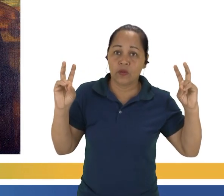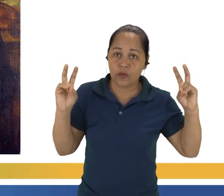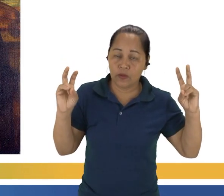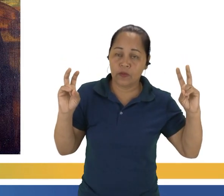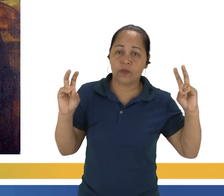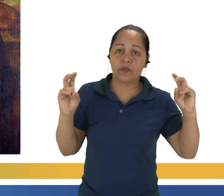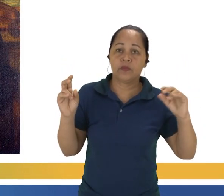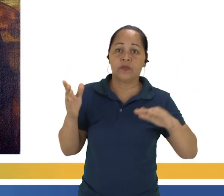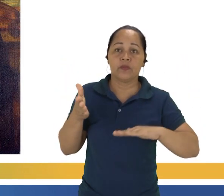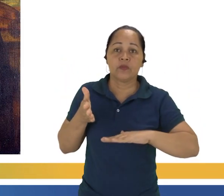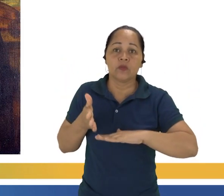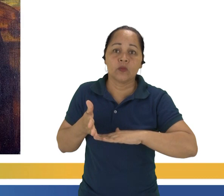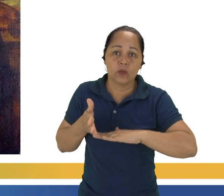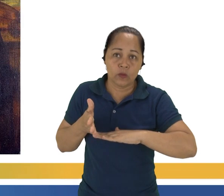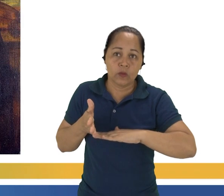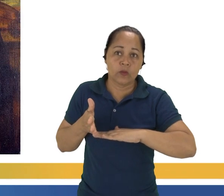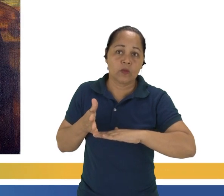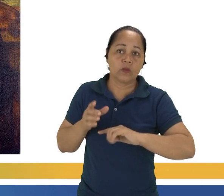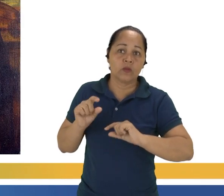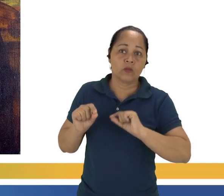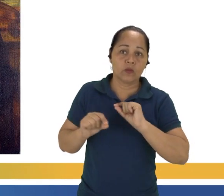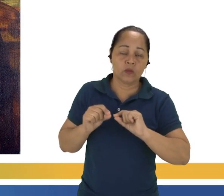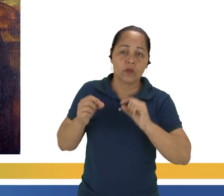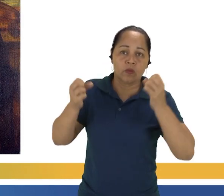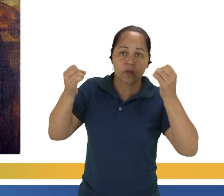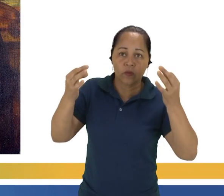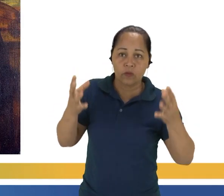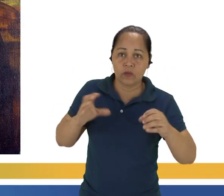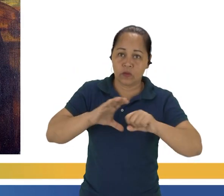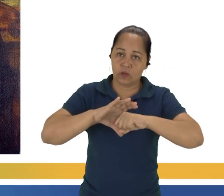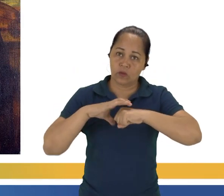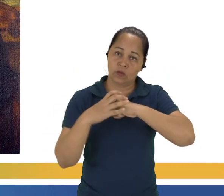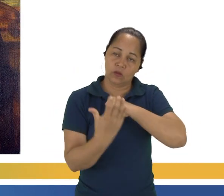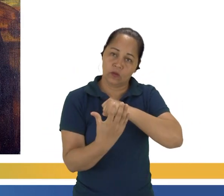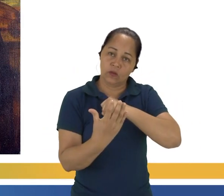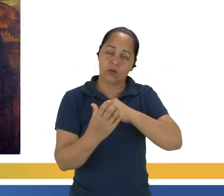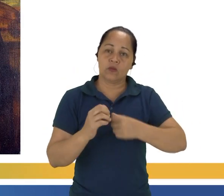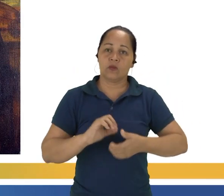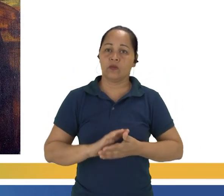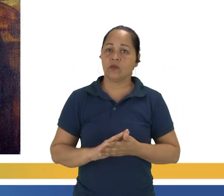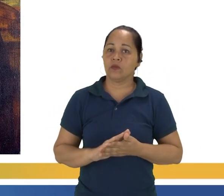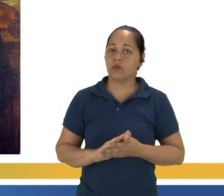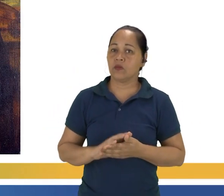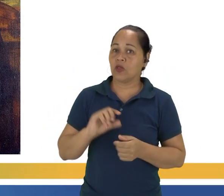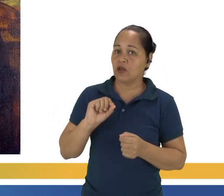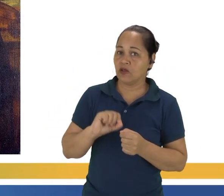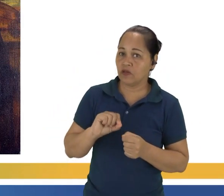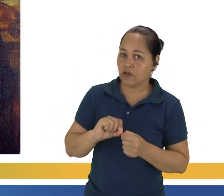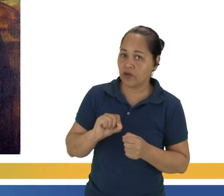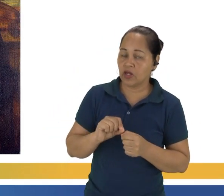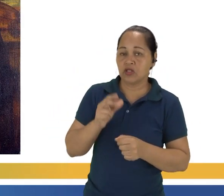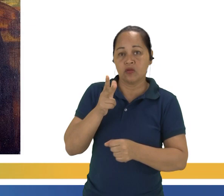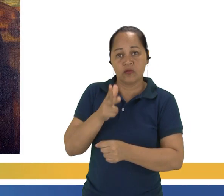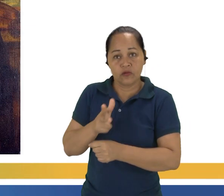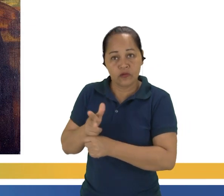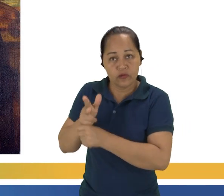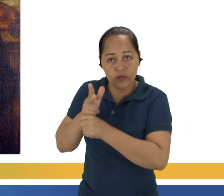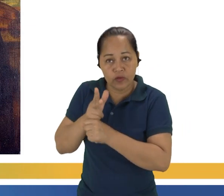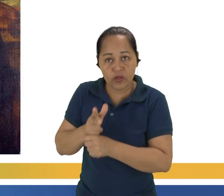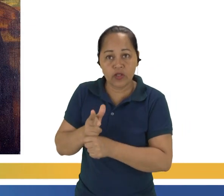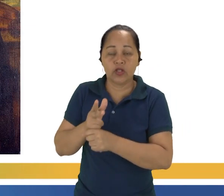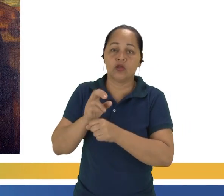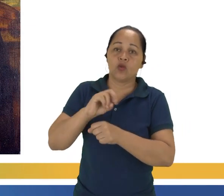com é evidenciado com a crise de coronavírus te passa uma produção audiovisual e